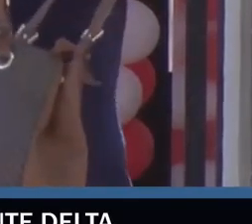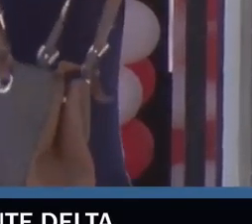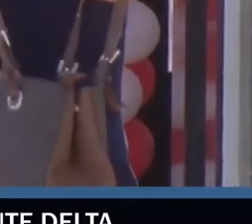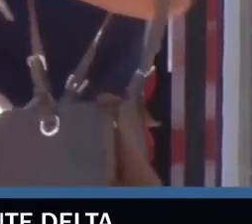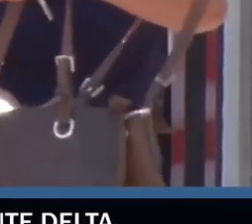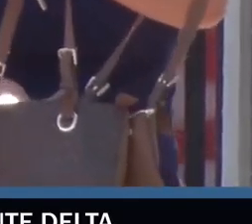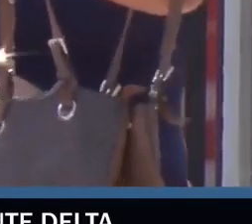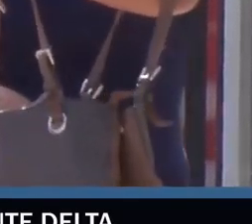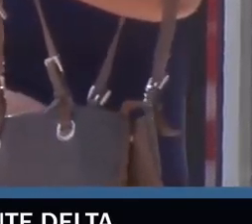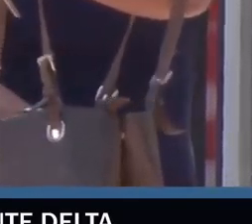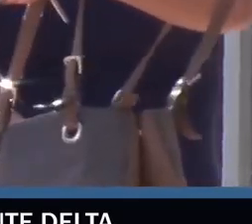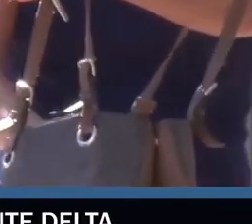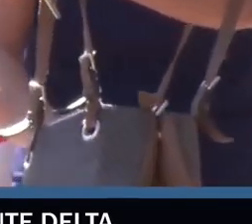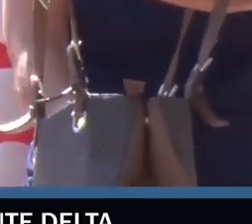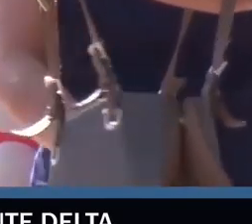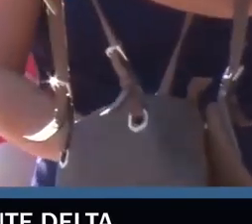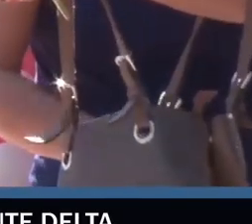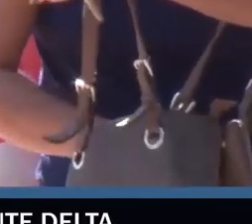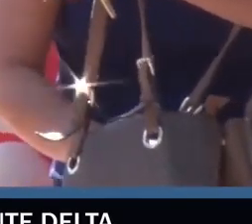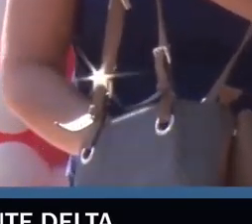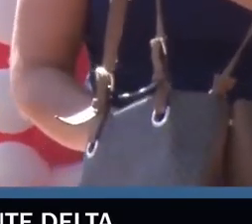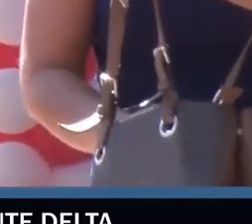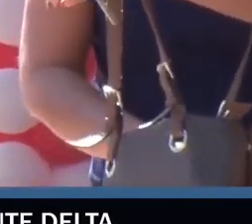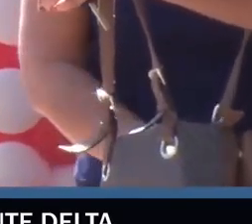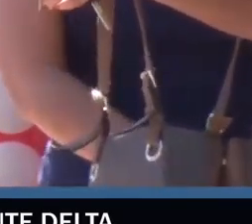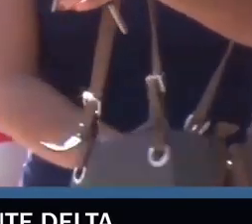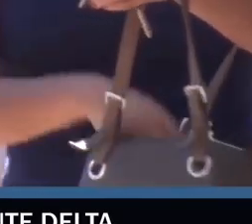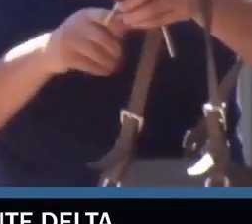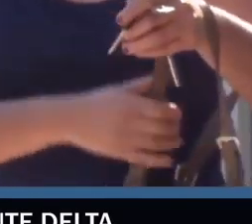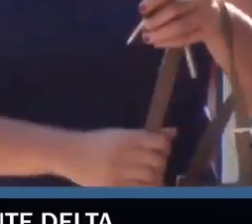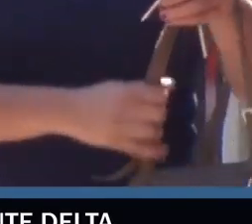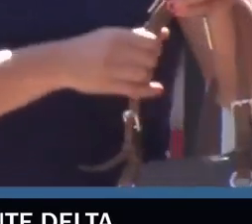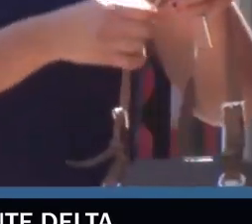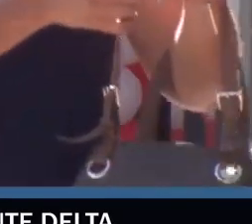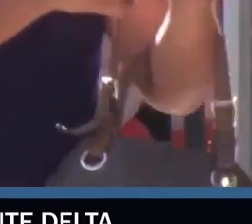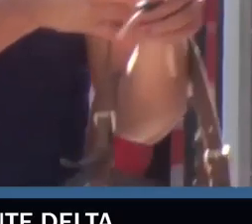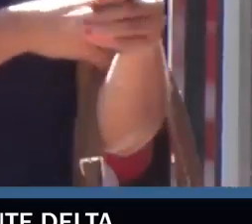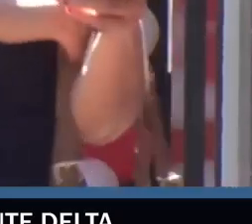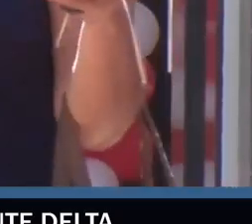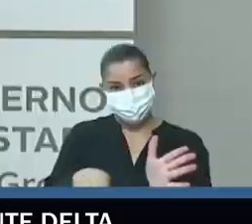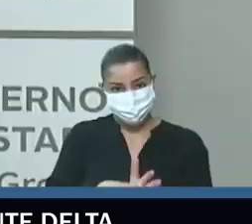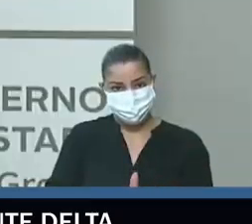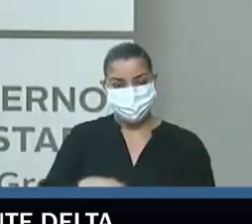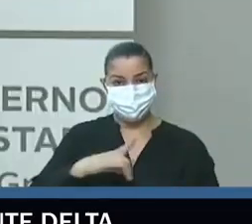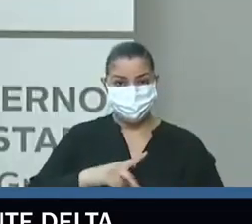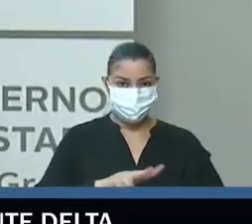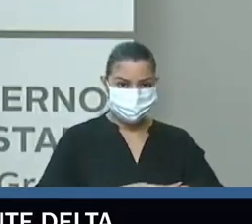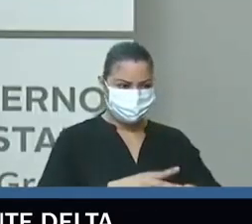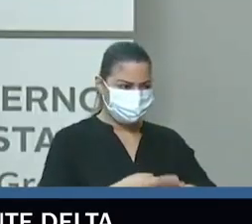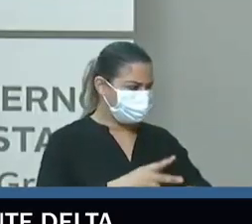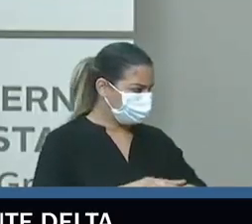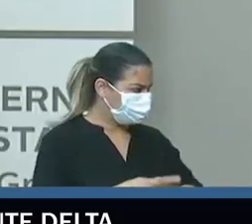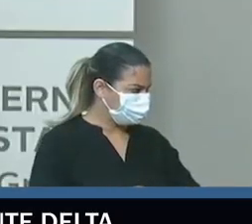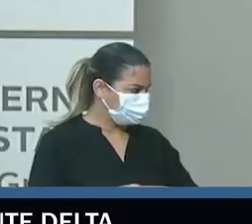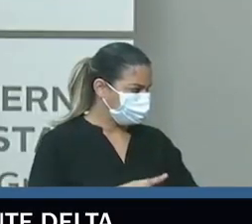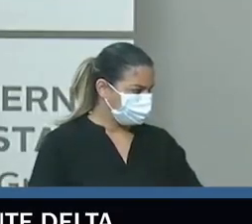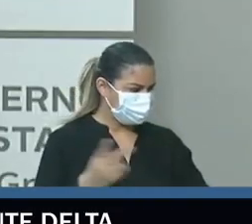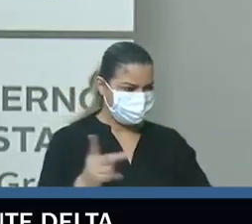chegada em Mato Grosso do Sul a apenas uma arma possível para ajudar o que mais